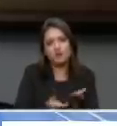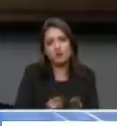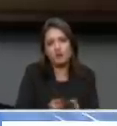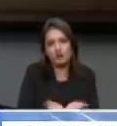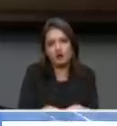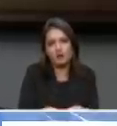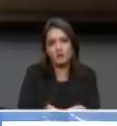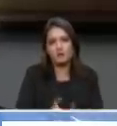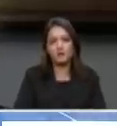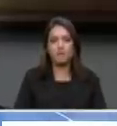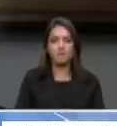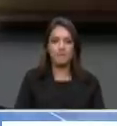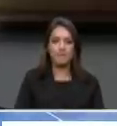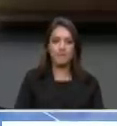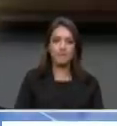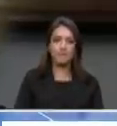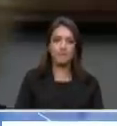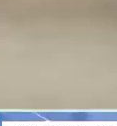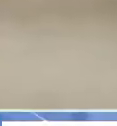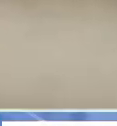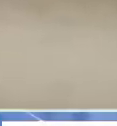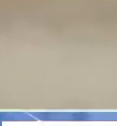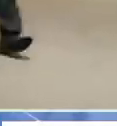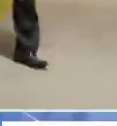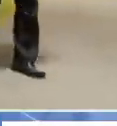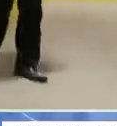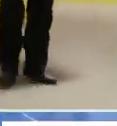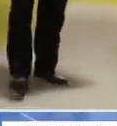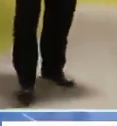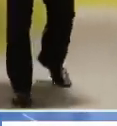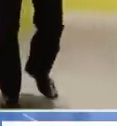A Constituição, ela traz algumas hipóteses em que